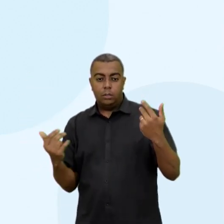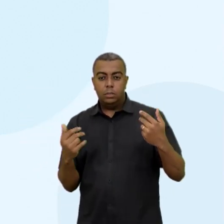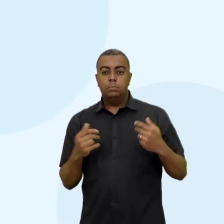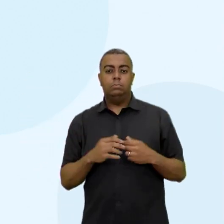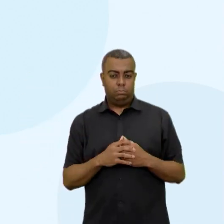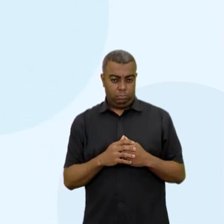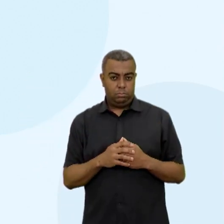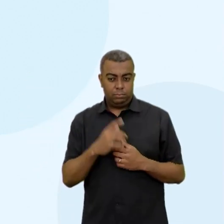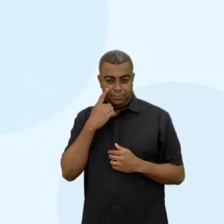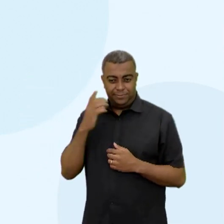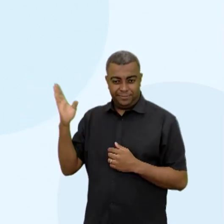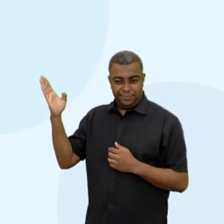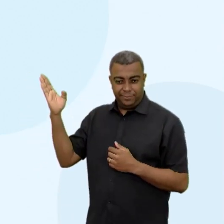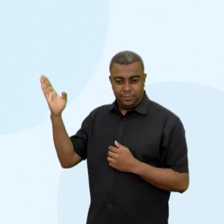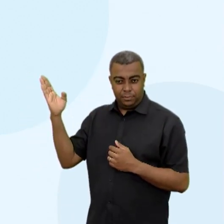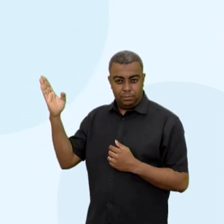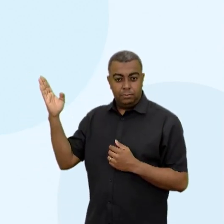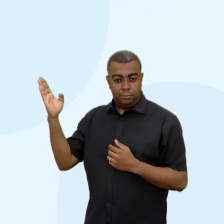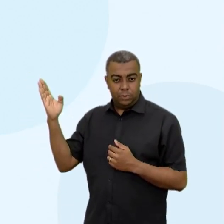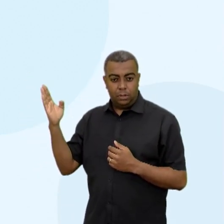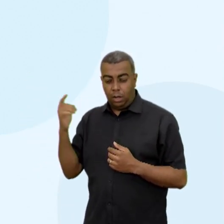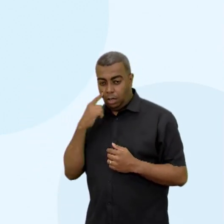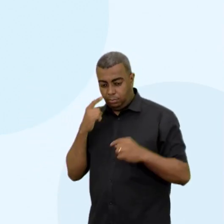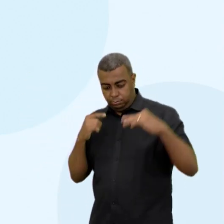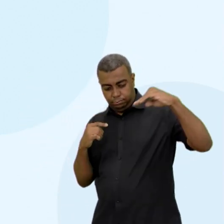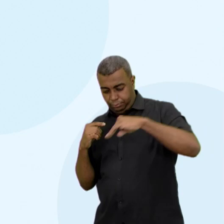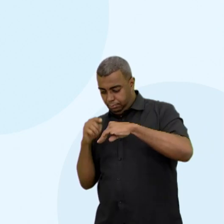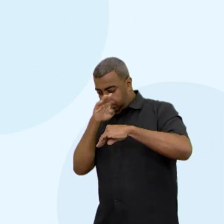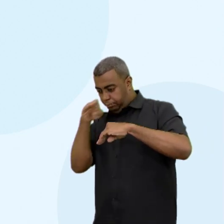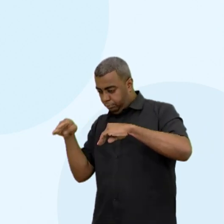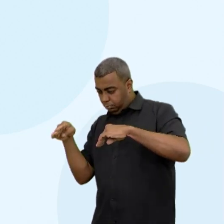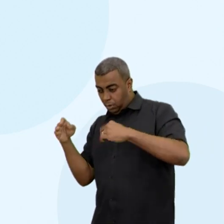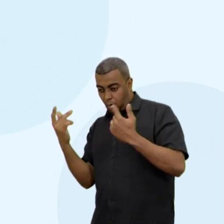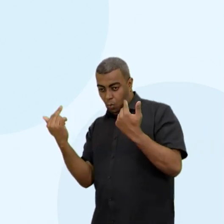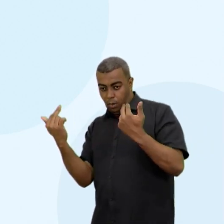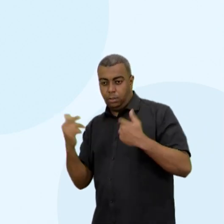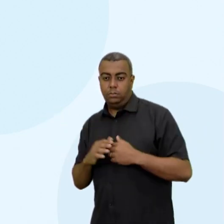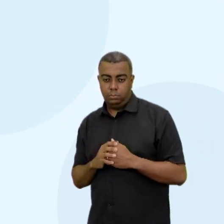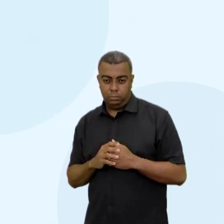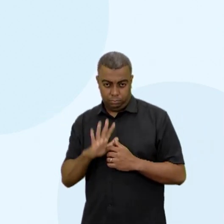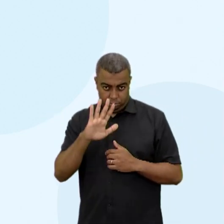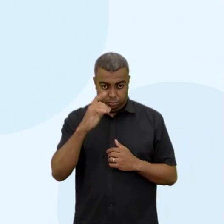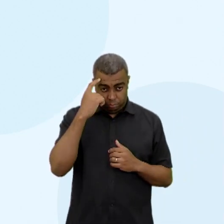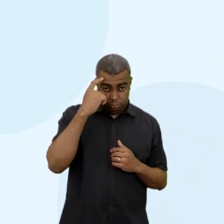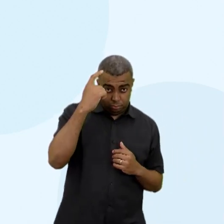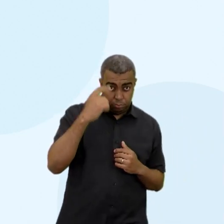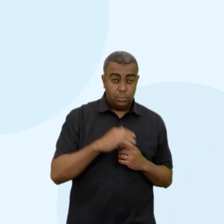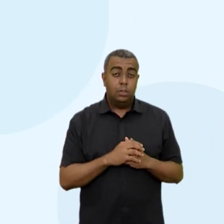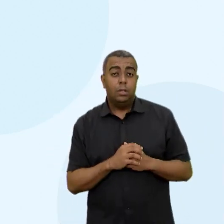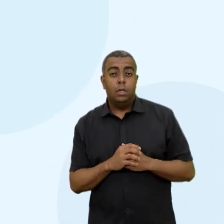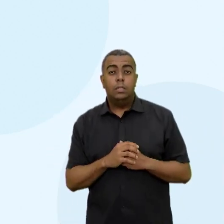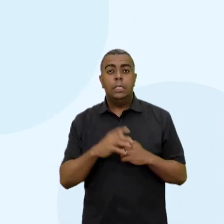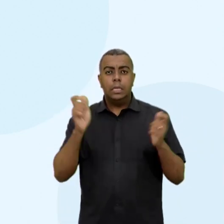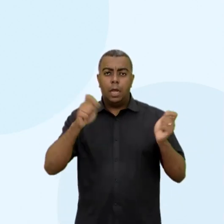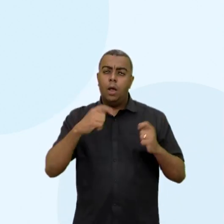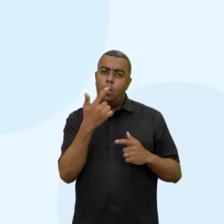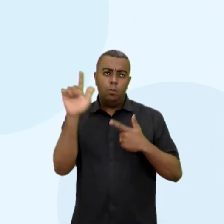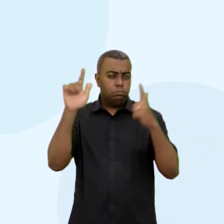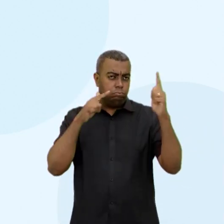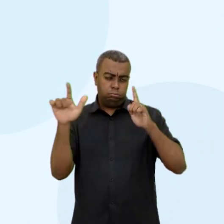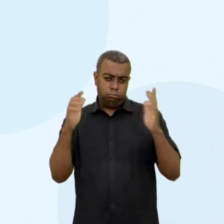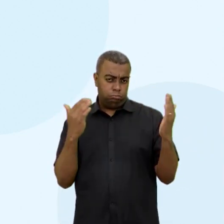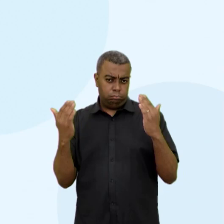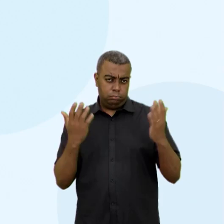escreveu assim. Se você olhar, né, nesse sentido aqui. Desde que você mantenha a ordem, você pode fazer outras relações